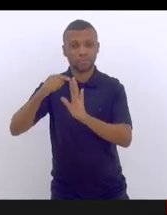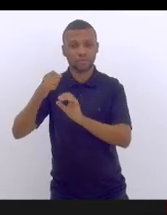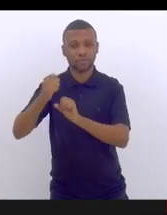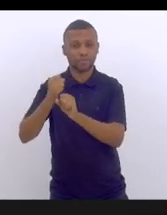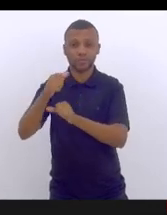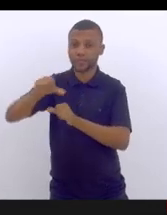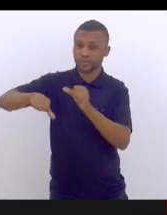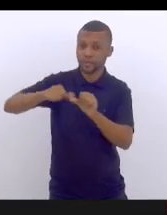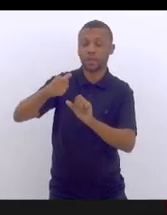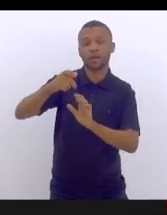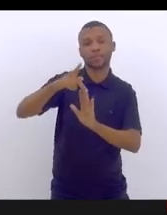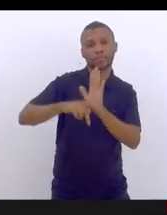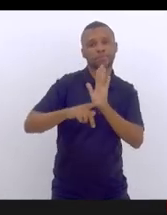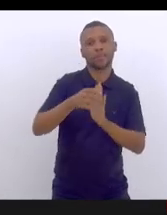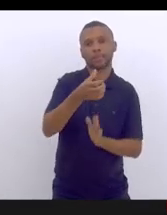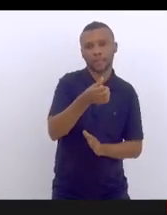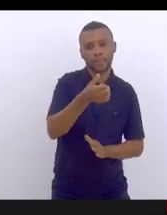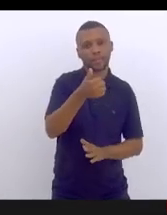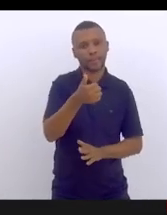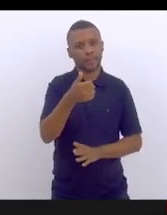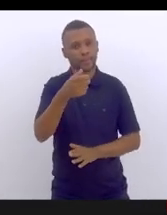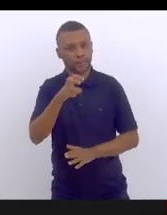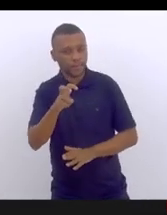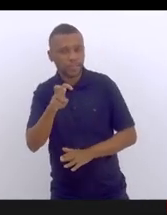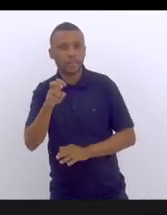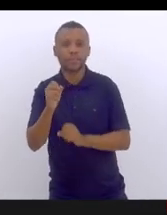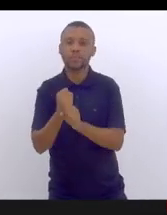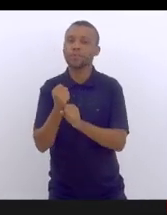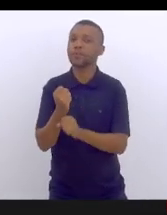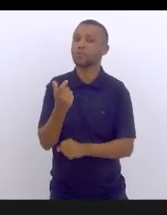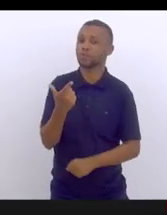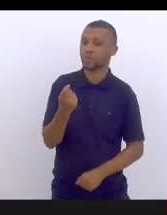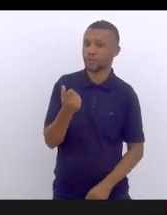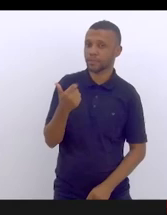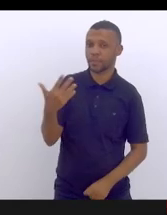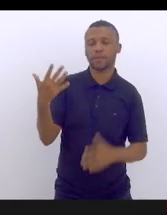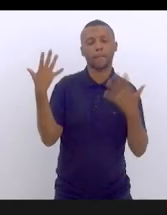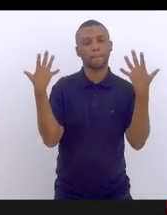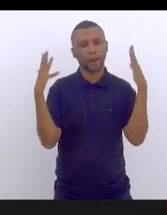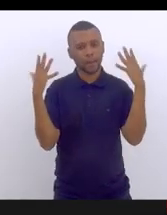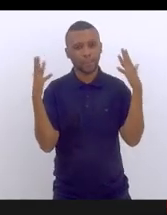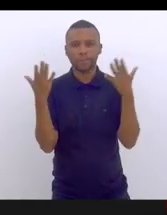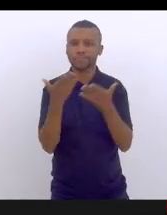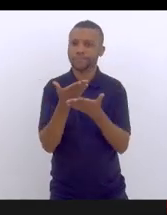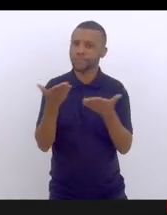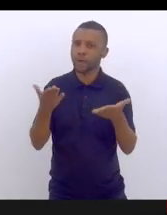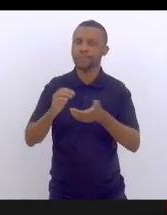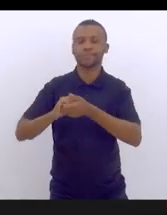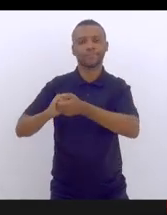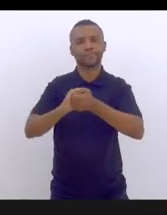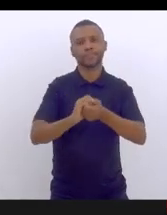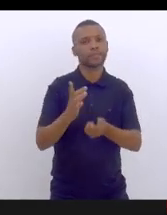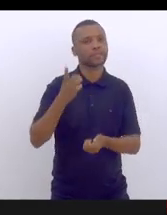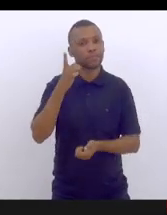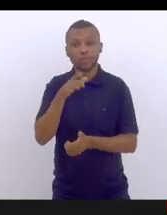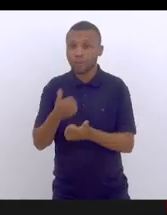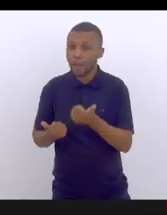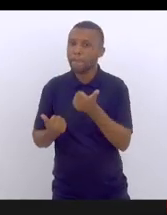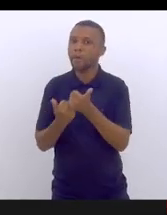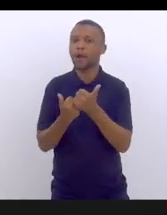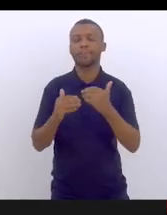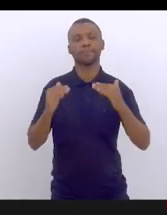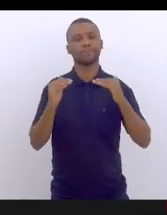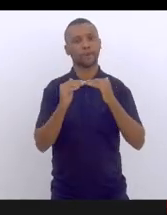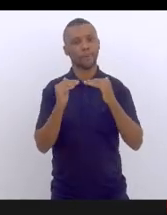lei 6.615, de 6 de dezembro de 2013, parabenizando a todos os deputados pelo voto favorável a